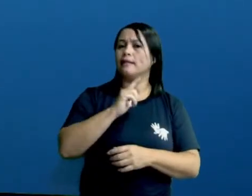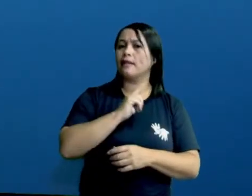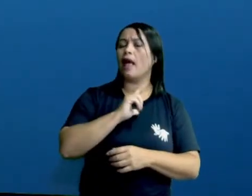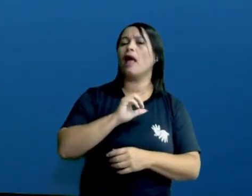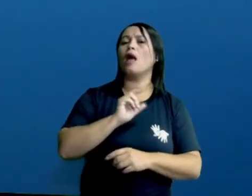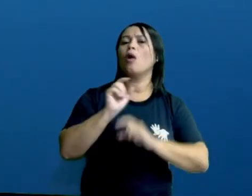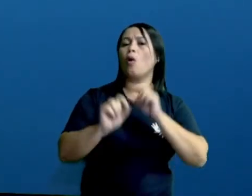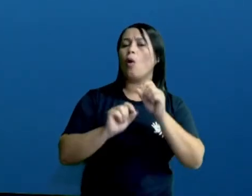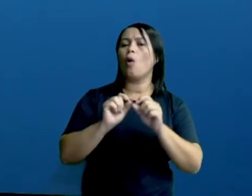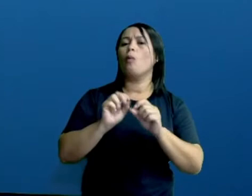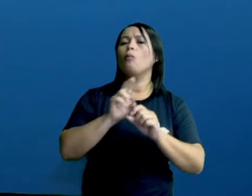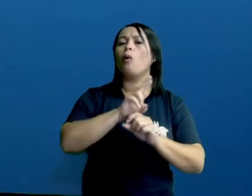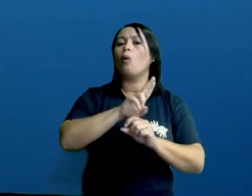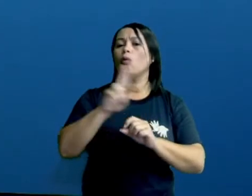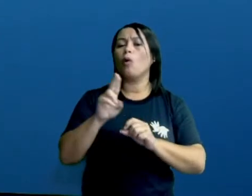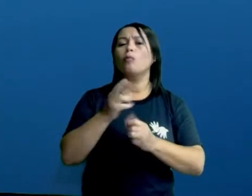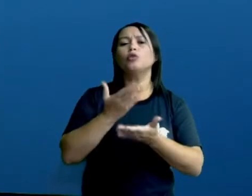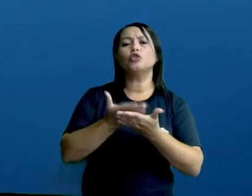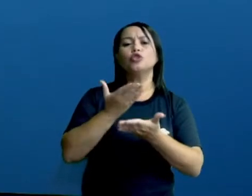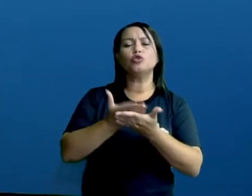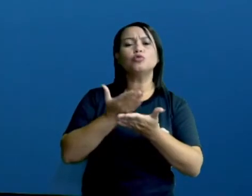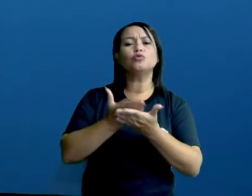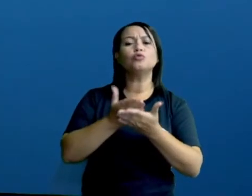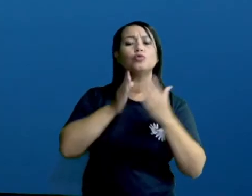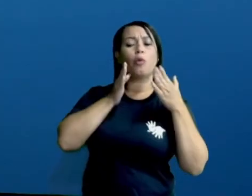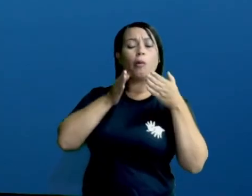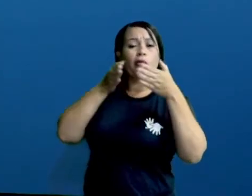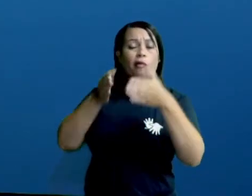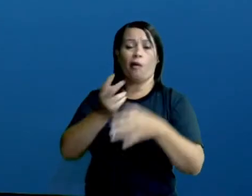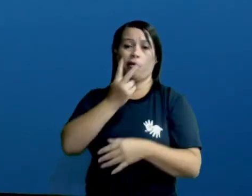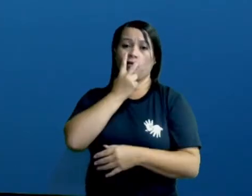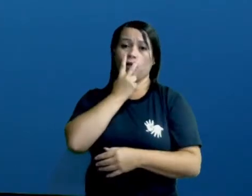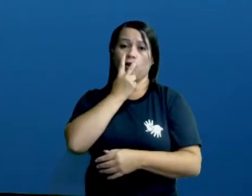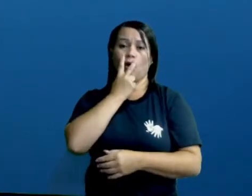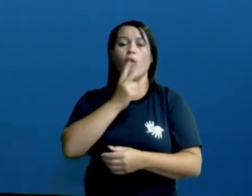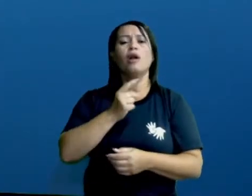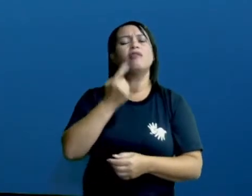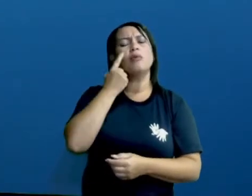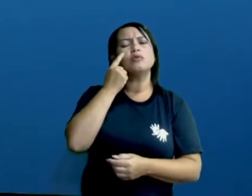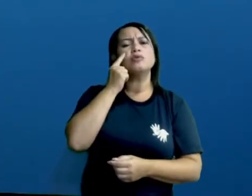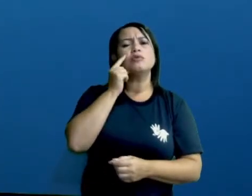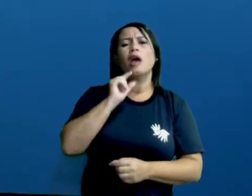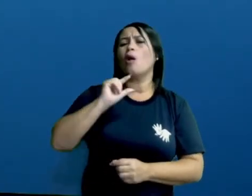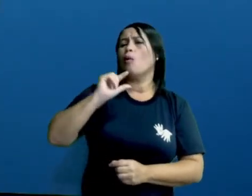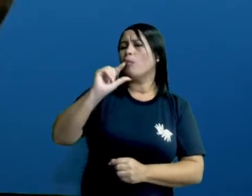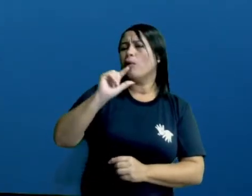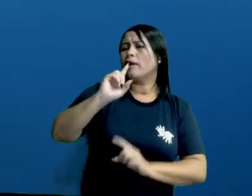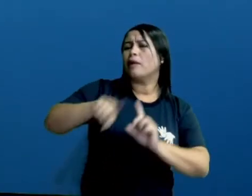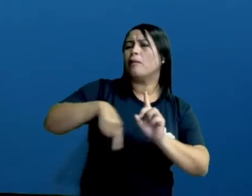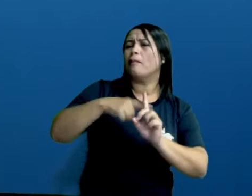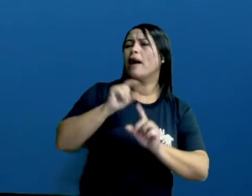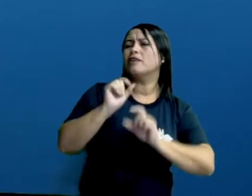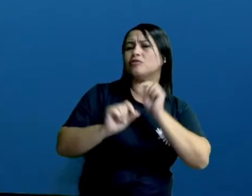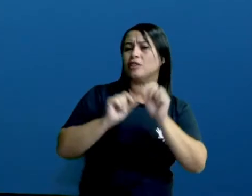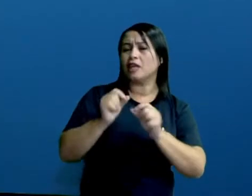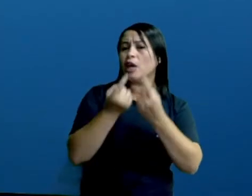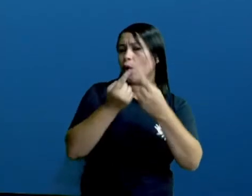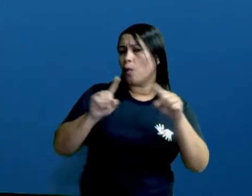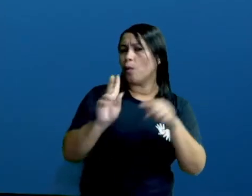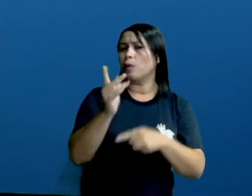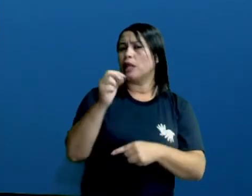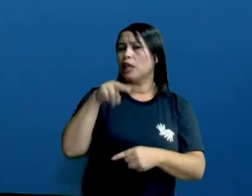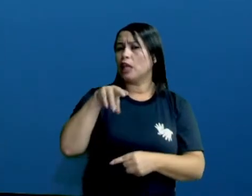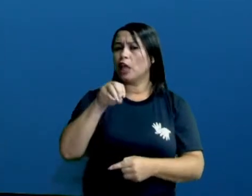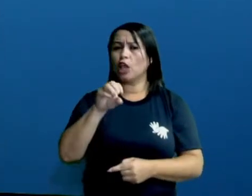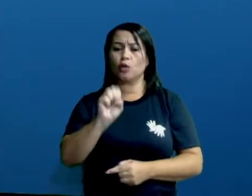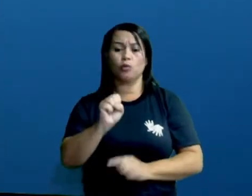denomina-se Estudo Dirigido do Hino da Vitória de Santo Antão, a gente vai ver um pouco mais do que o hino da Vitória de Santo